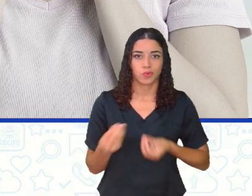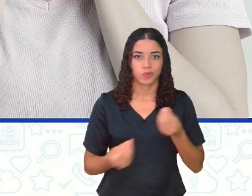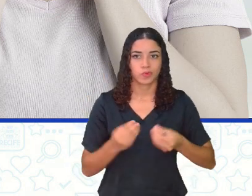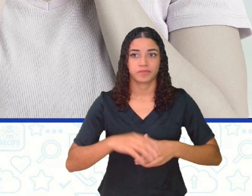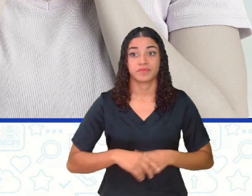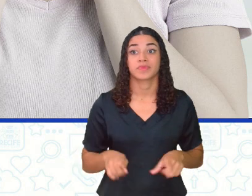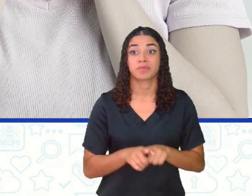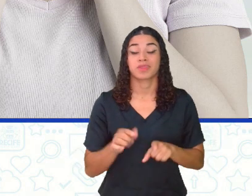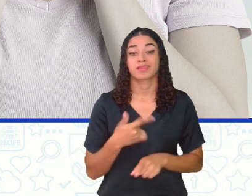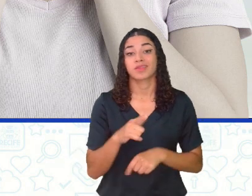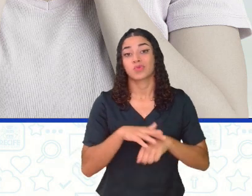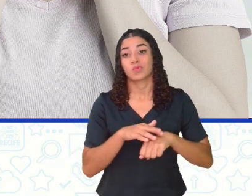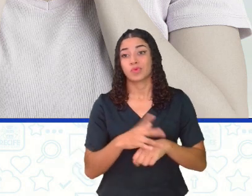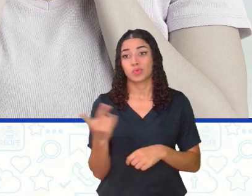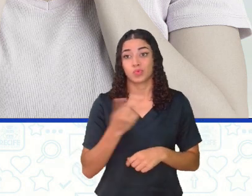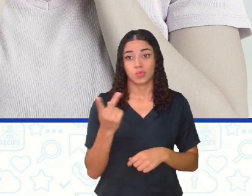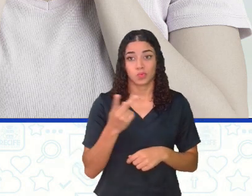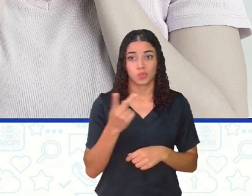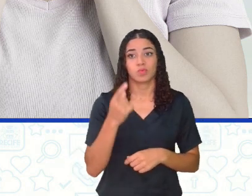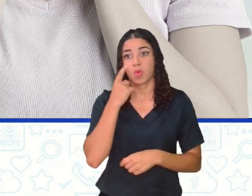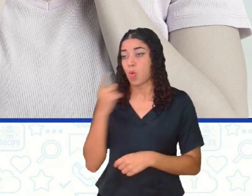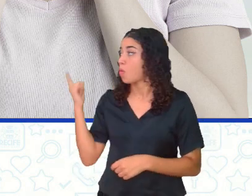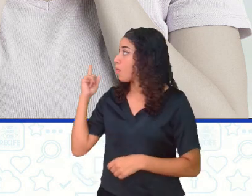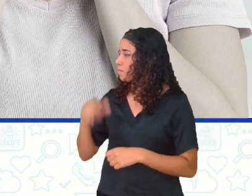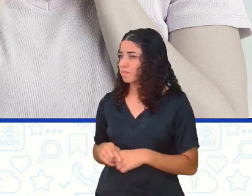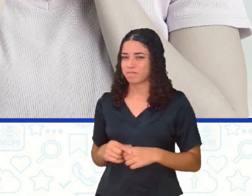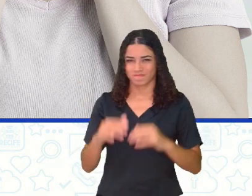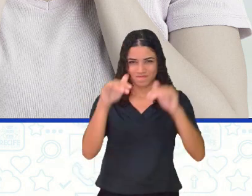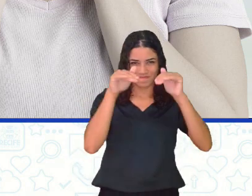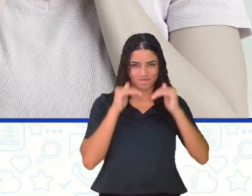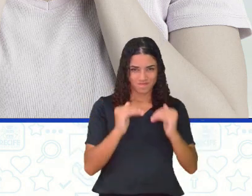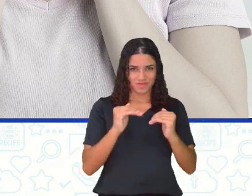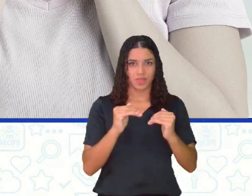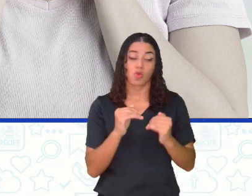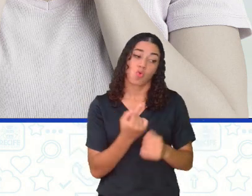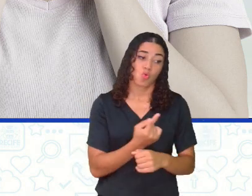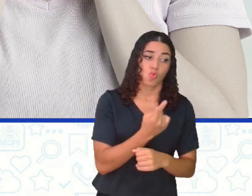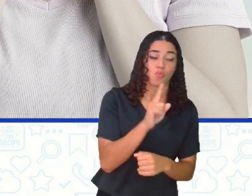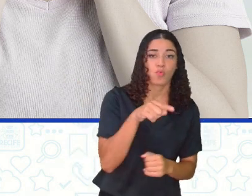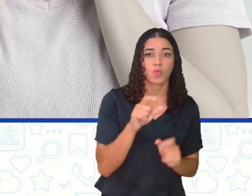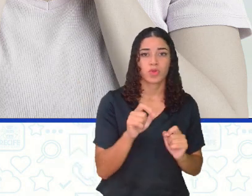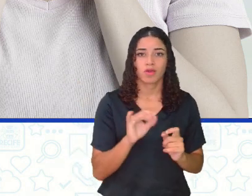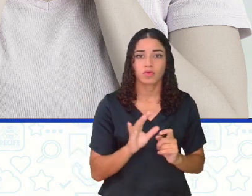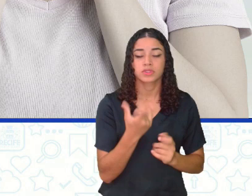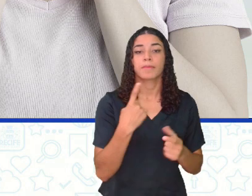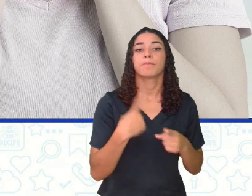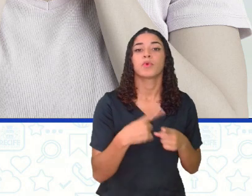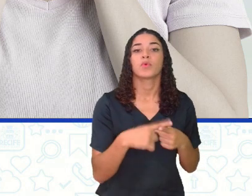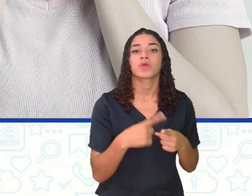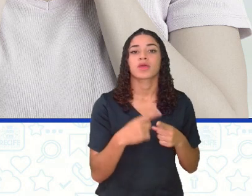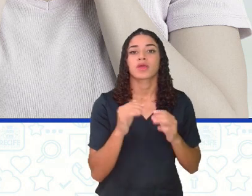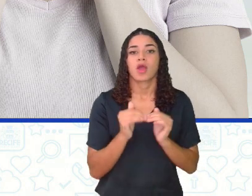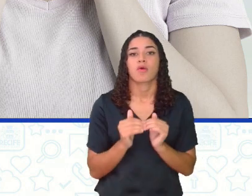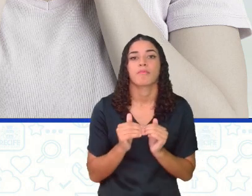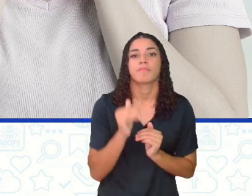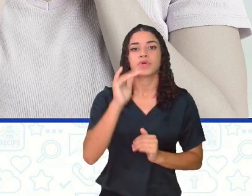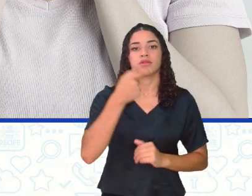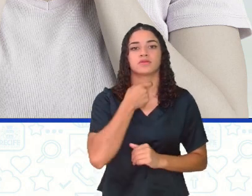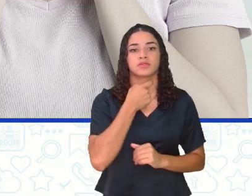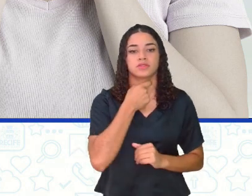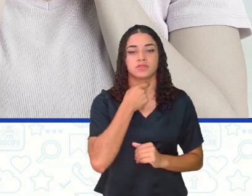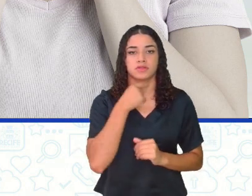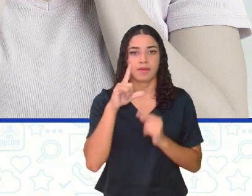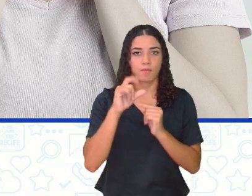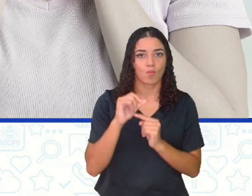o hipotiroidismo. Um acontece com o aumento da produção, né, dessa tiroxina e o outro com a diminuição. É